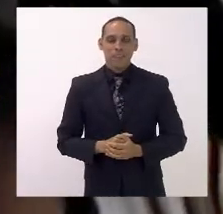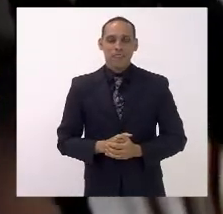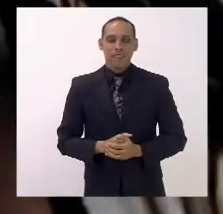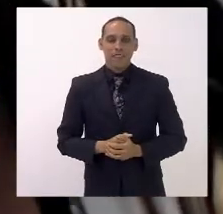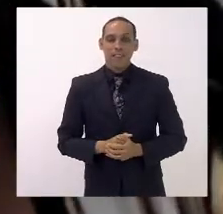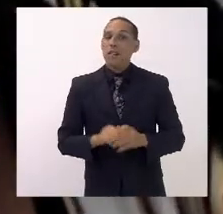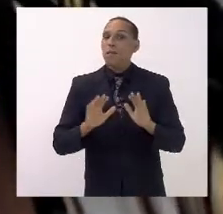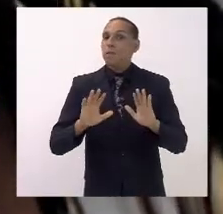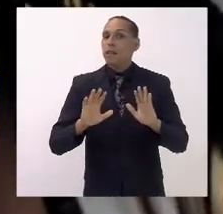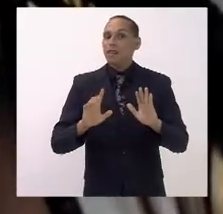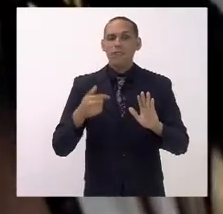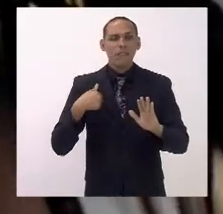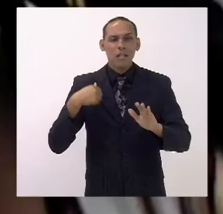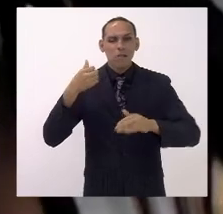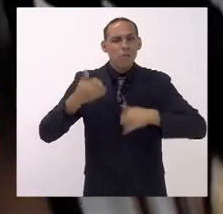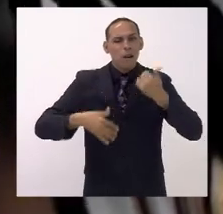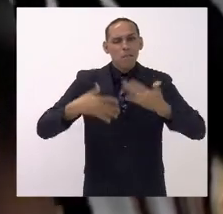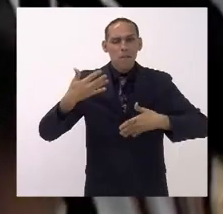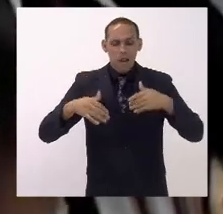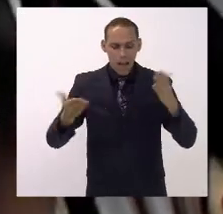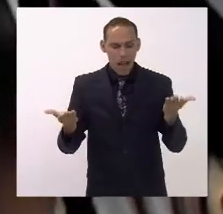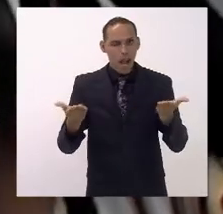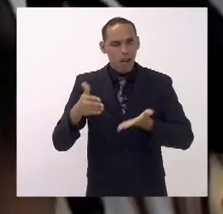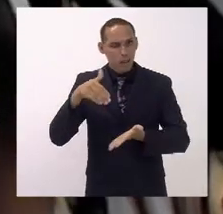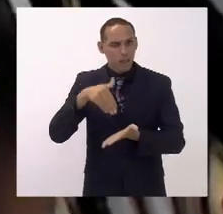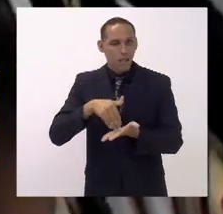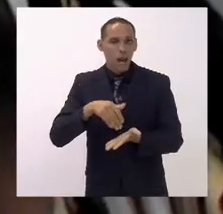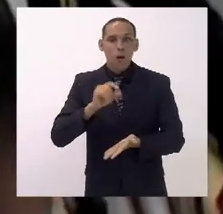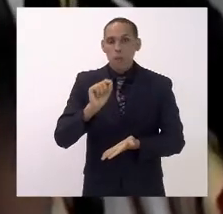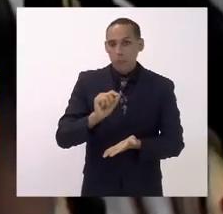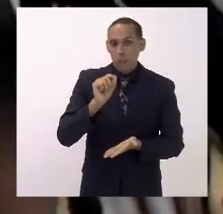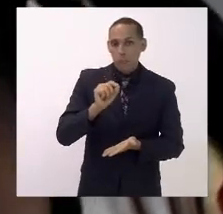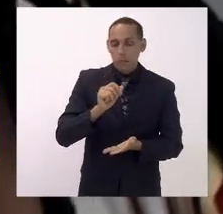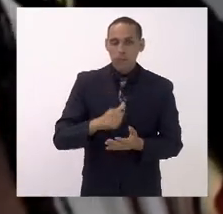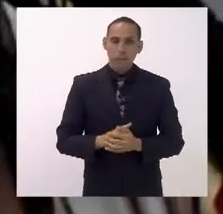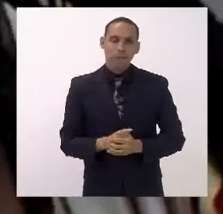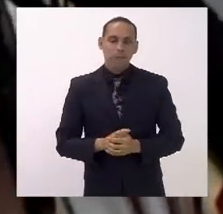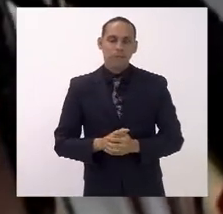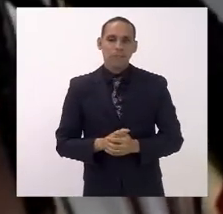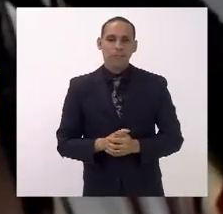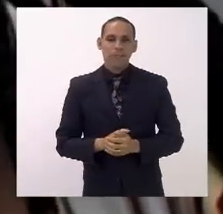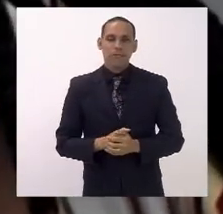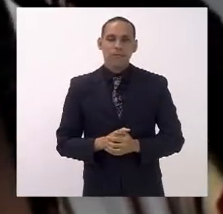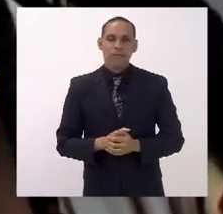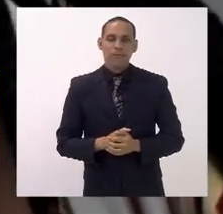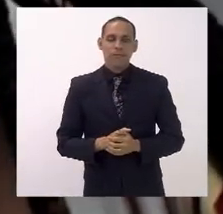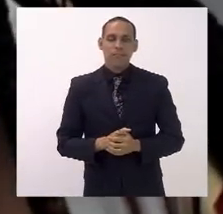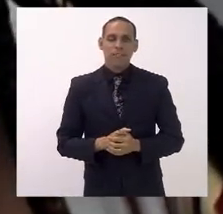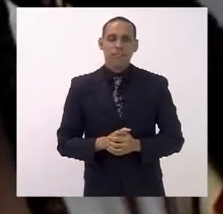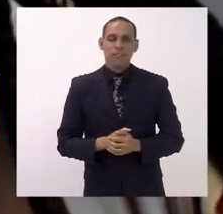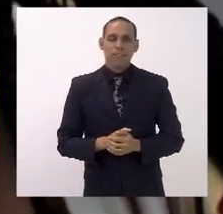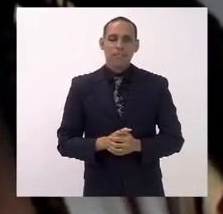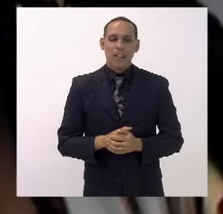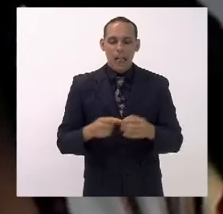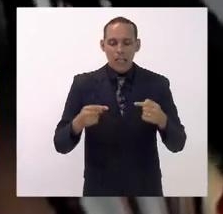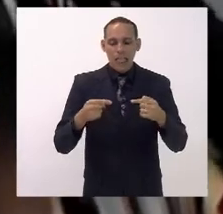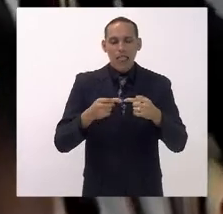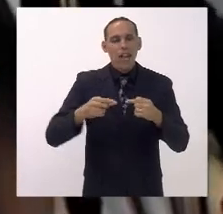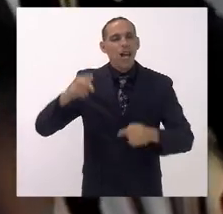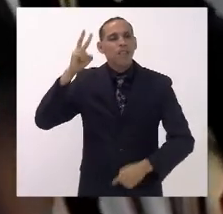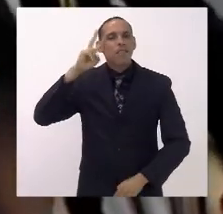Mas a minha fala nessa tarde, nesse expediente final, Tia Ju, vai no sentido de